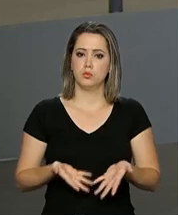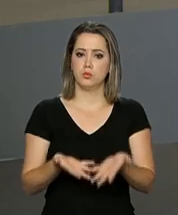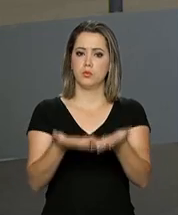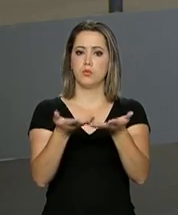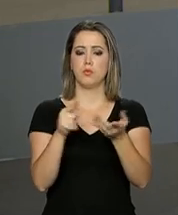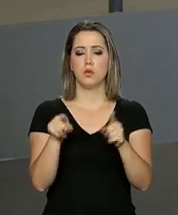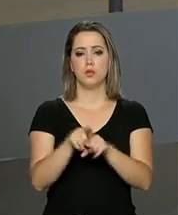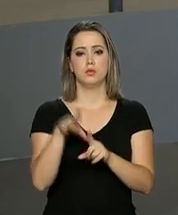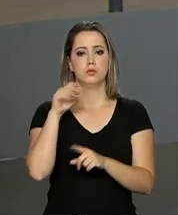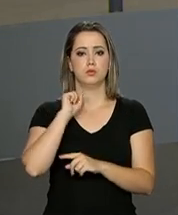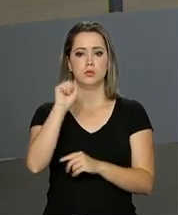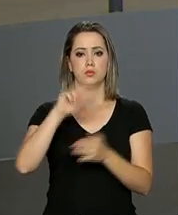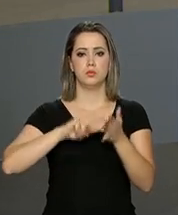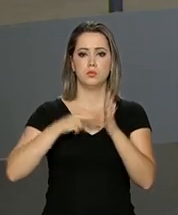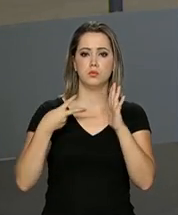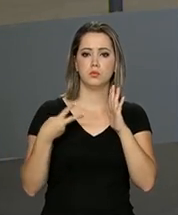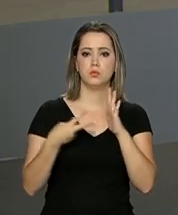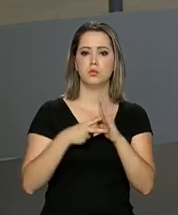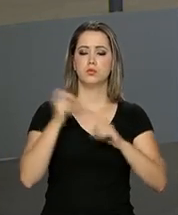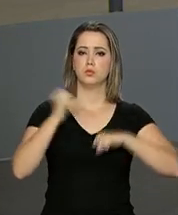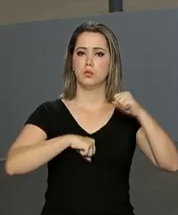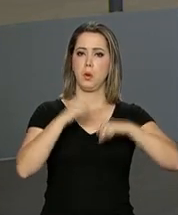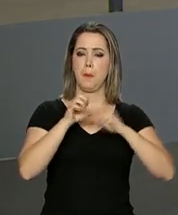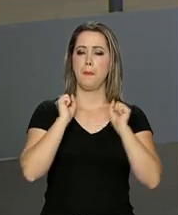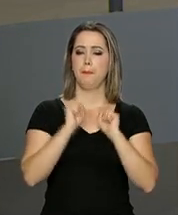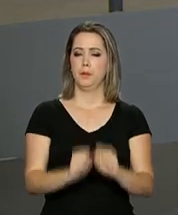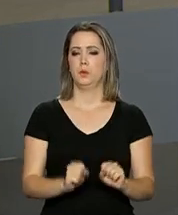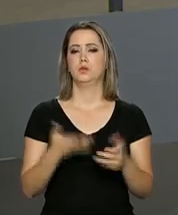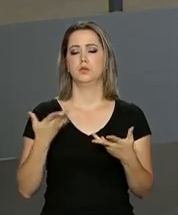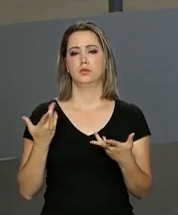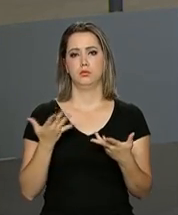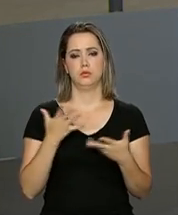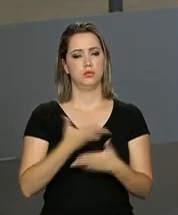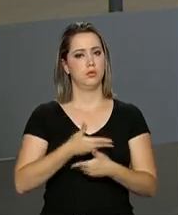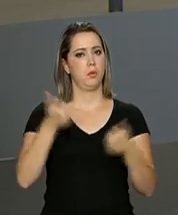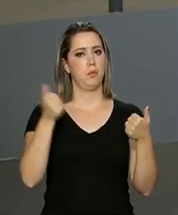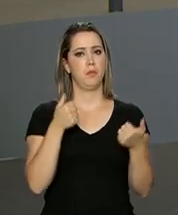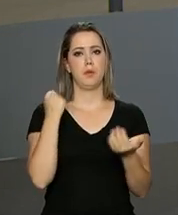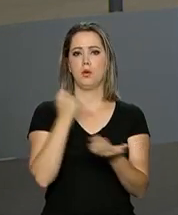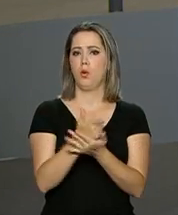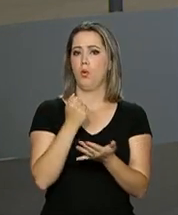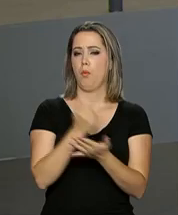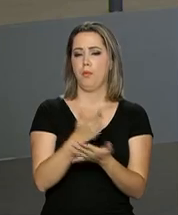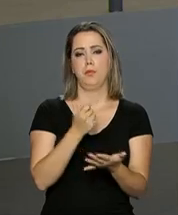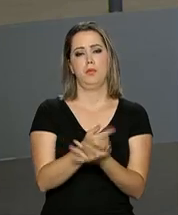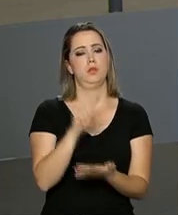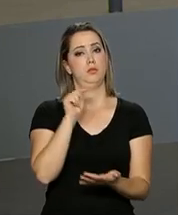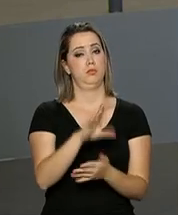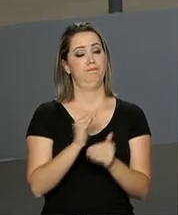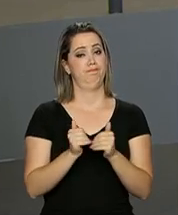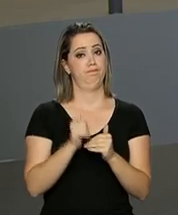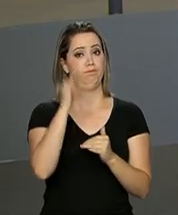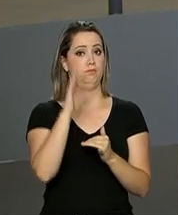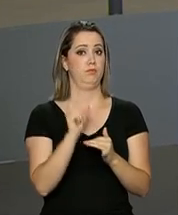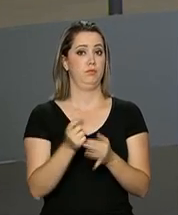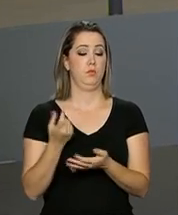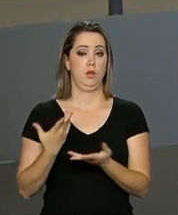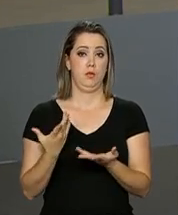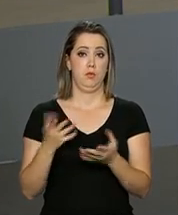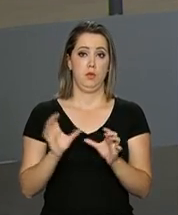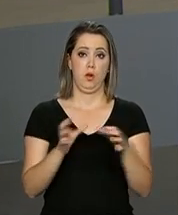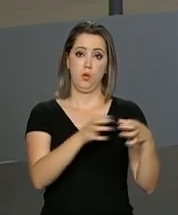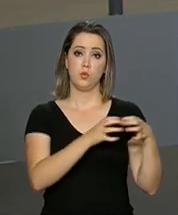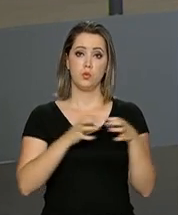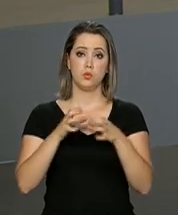também em abril significa que os industriais podem estar adquirindo máquinas equipamentos para ampliar os estoques